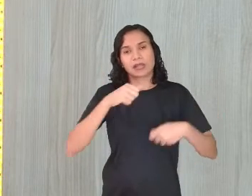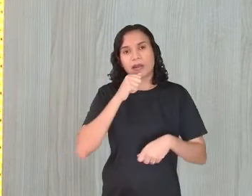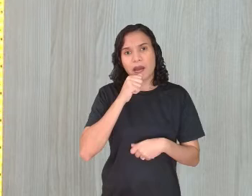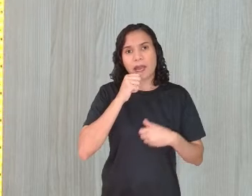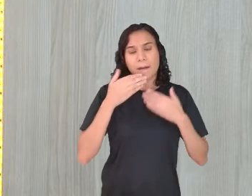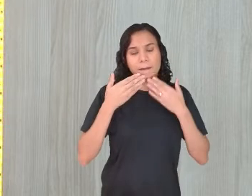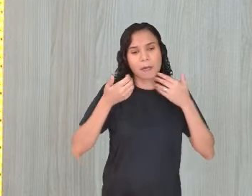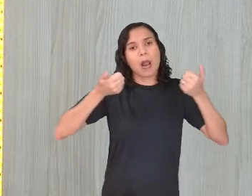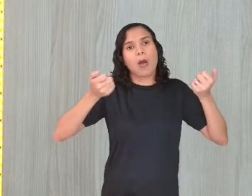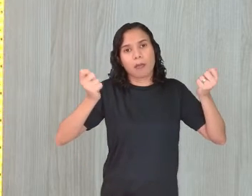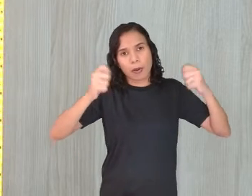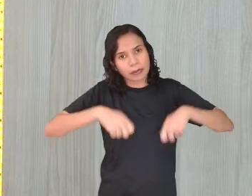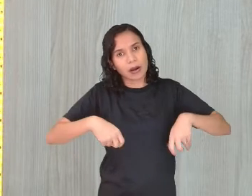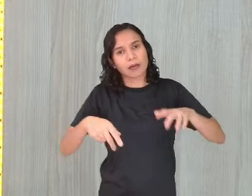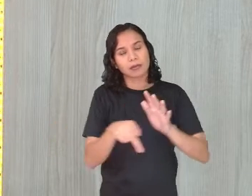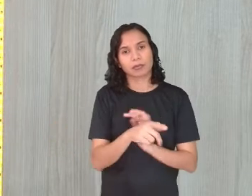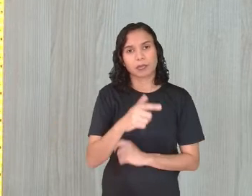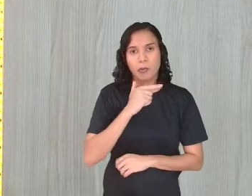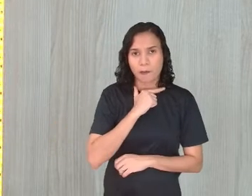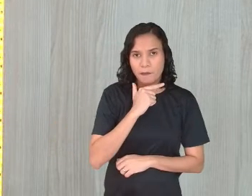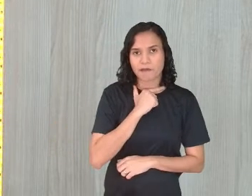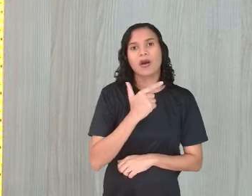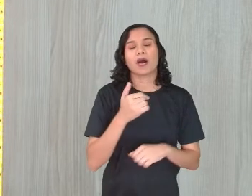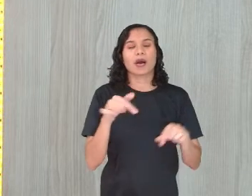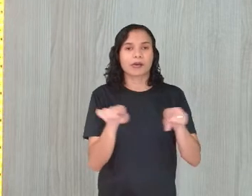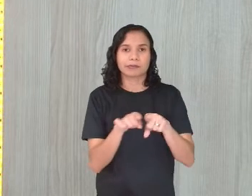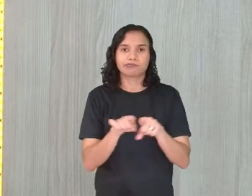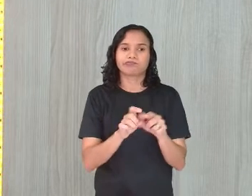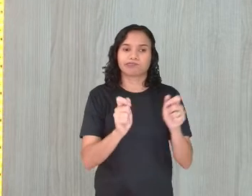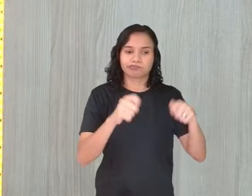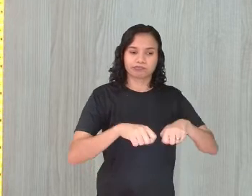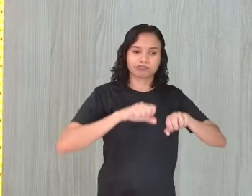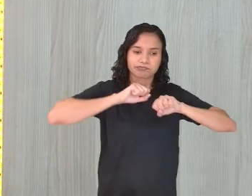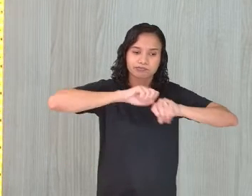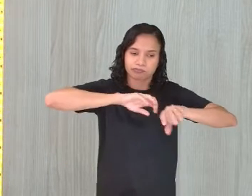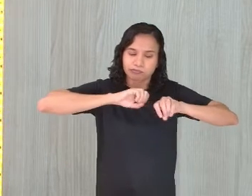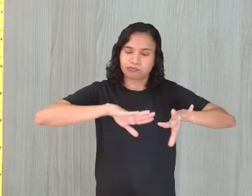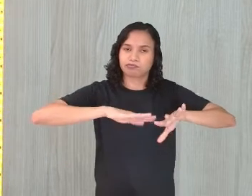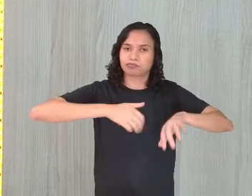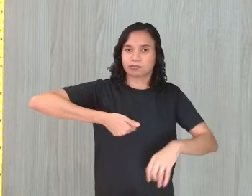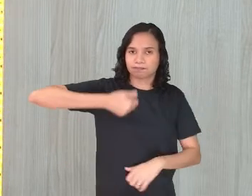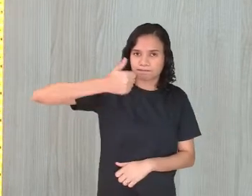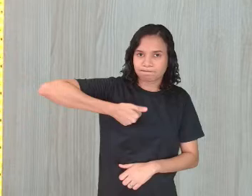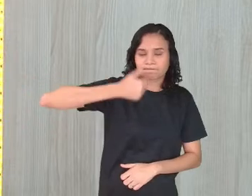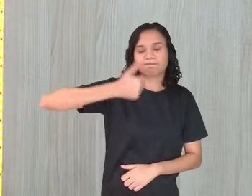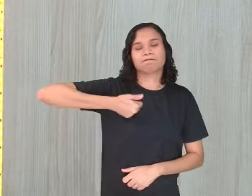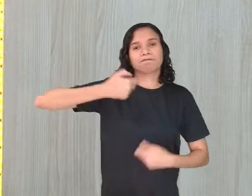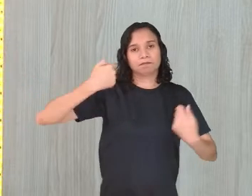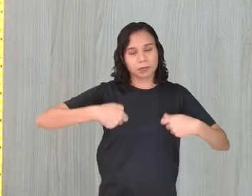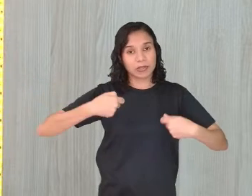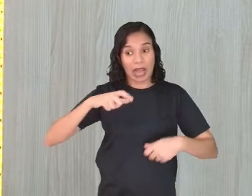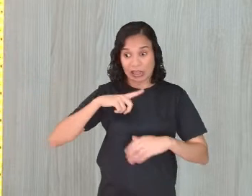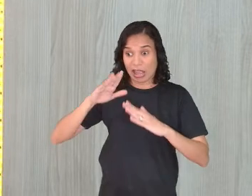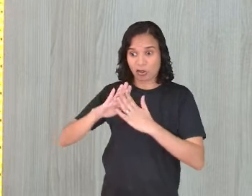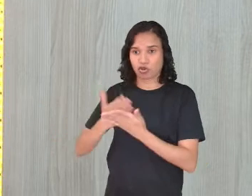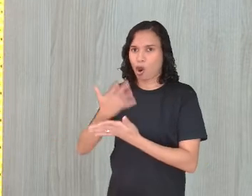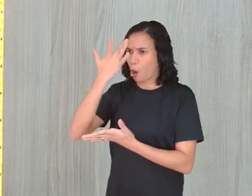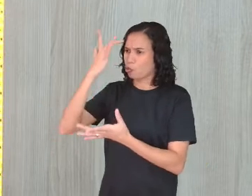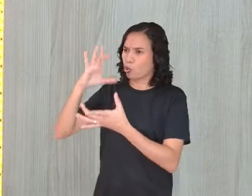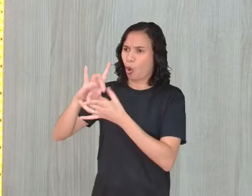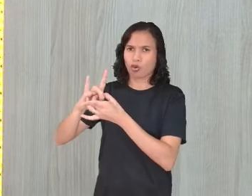com relação à oferta de vagas, à oferta de condições de ensino com qualidade. Né? A gente tem algumas escolas,